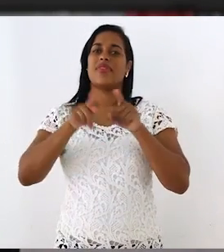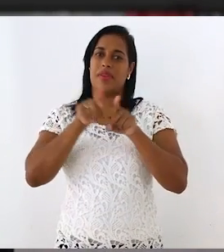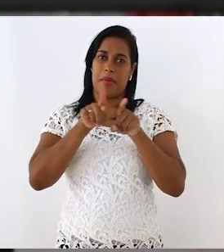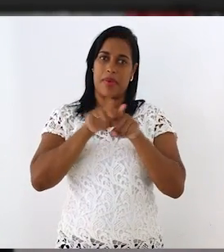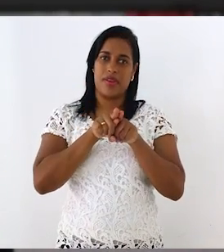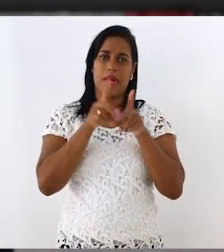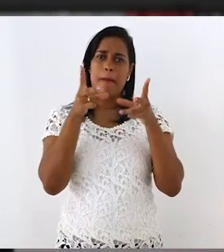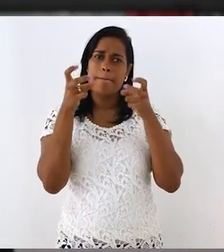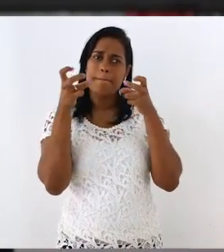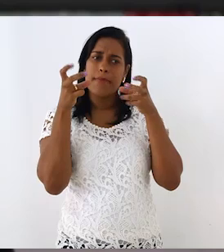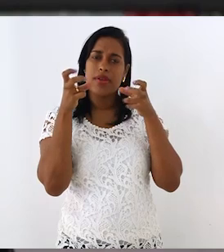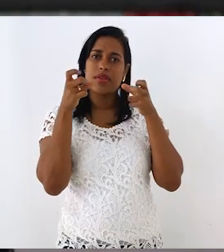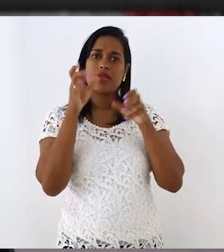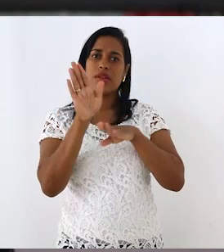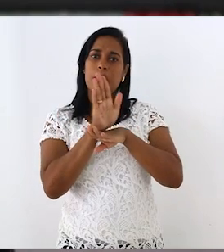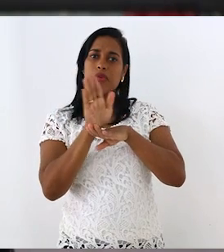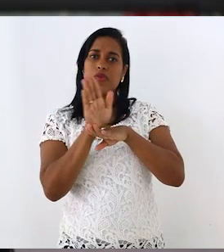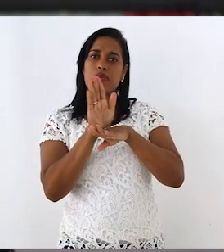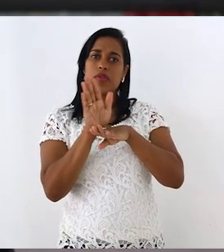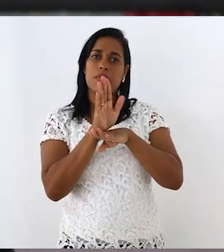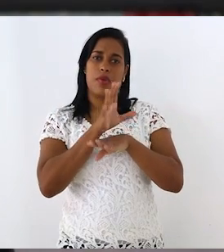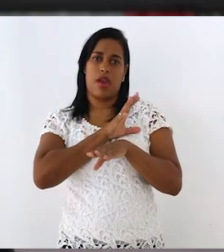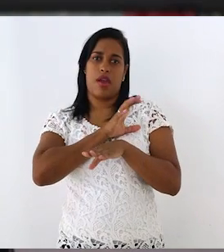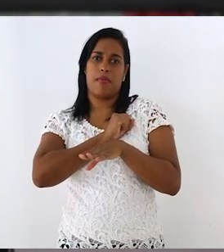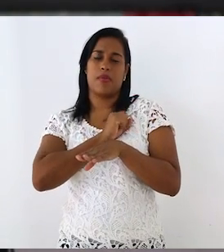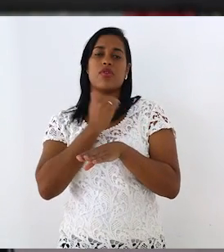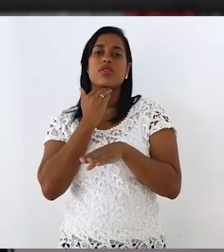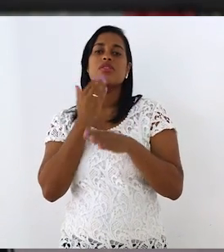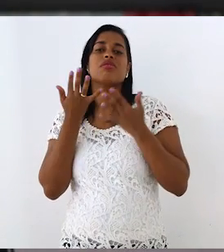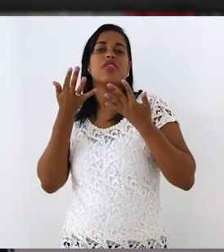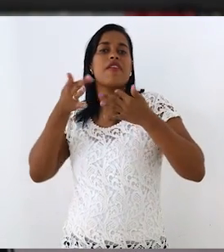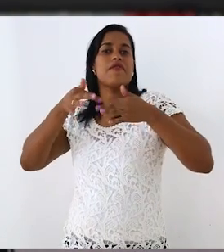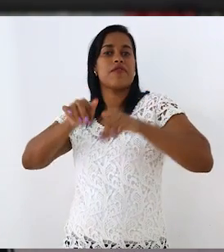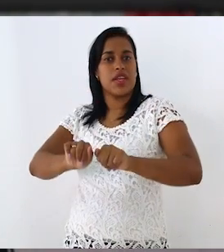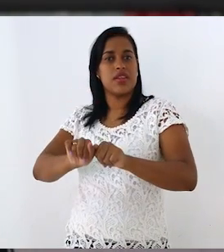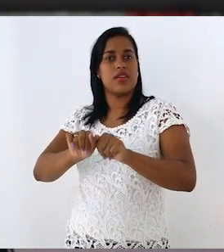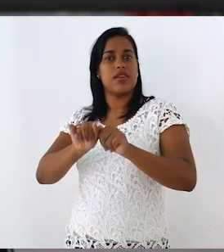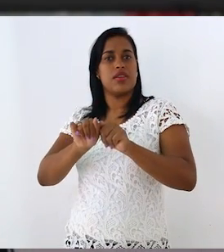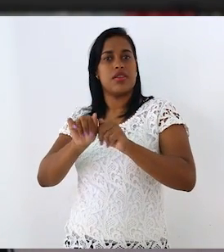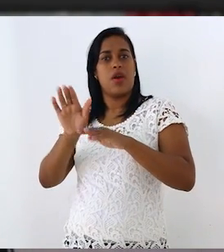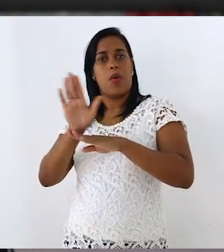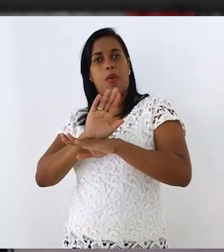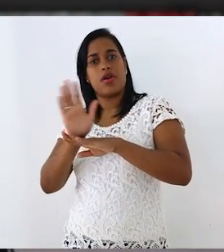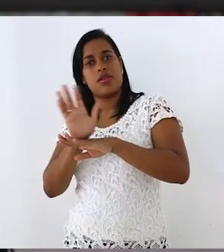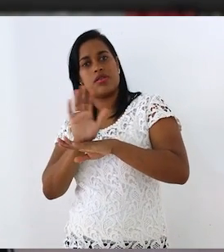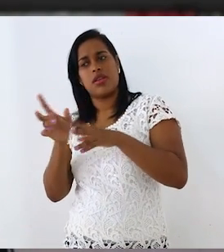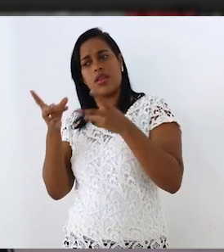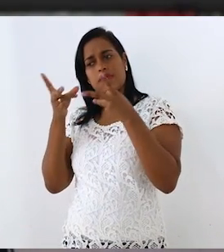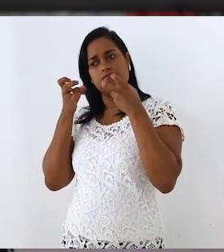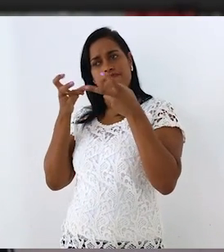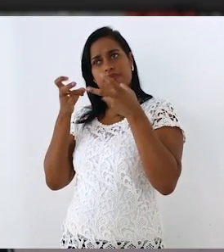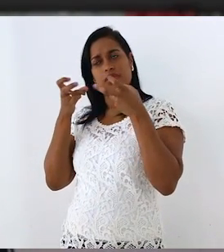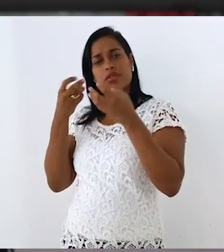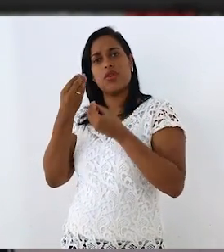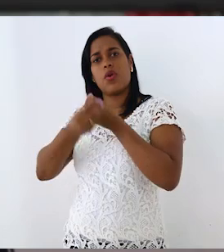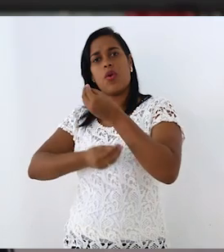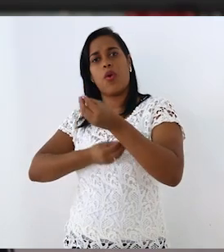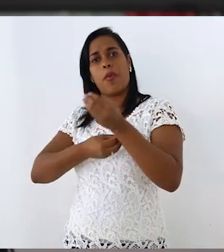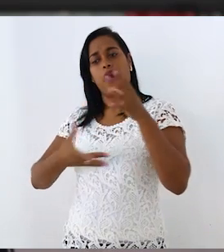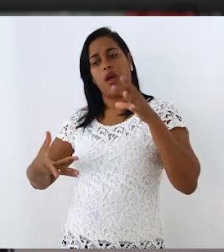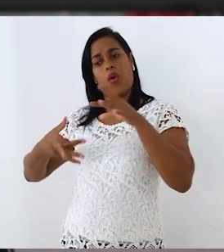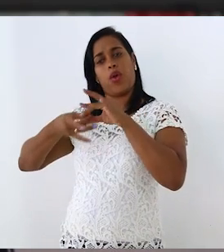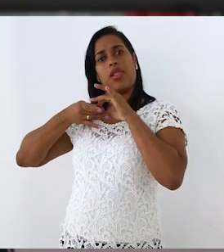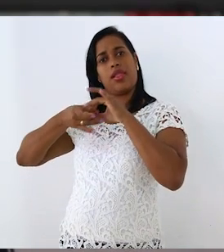Observe o pequeno trecho do filme Amor Sem Escalas, onde há uma cena em que podemos perceber a forte